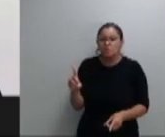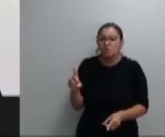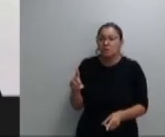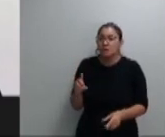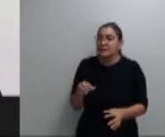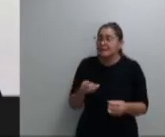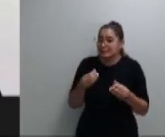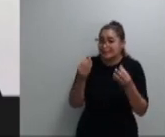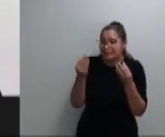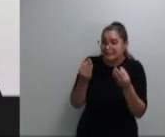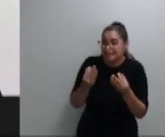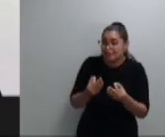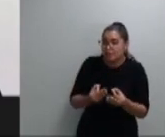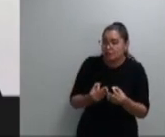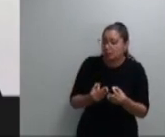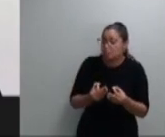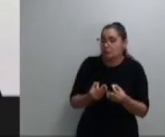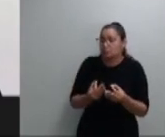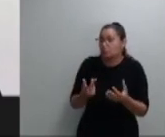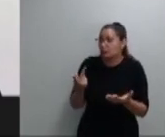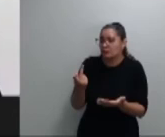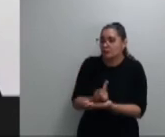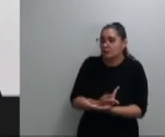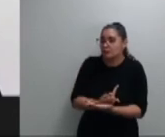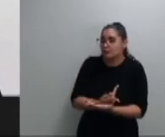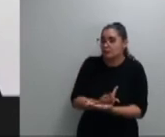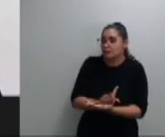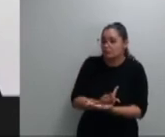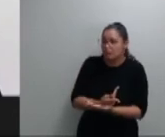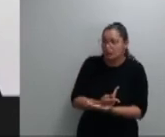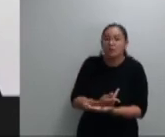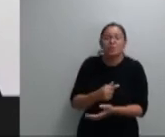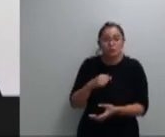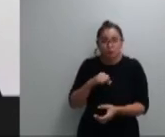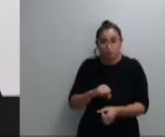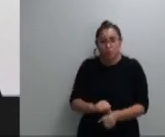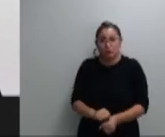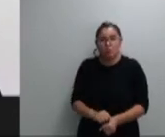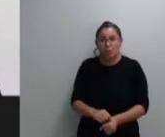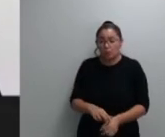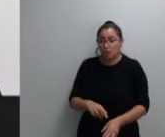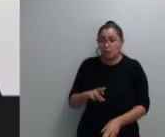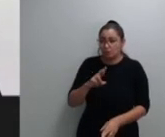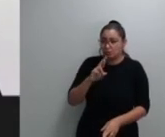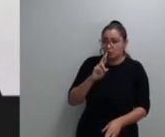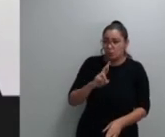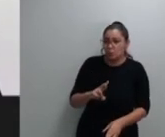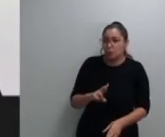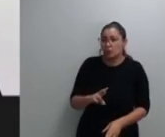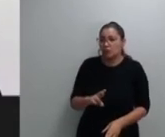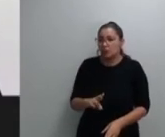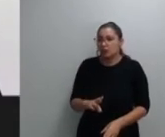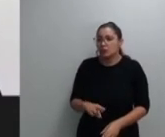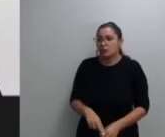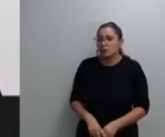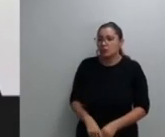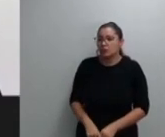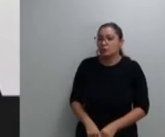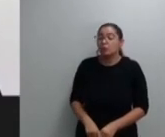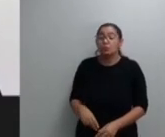a esse respeito e isso eu considero na decisão partindo da